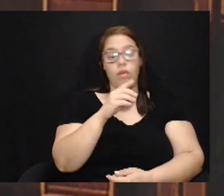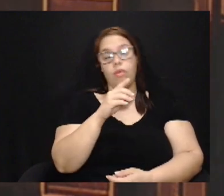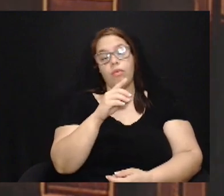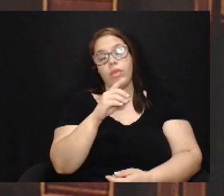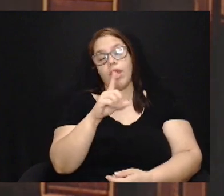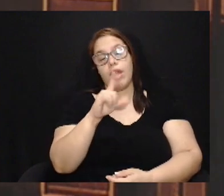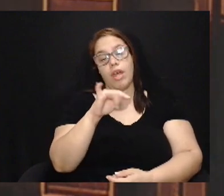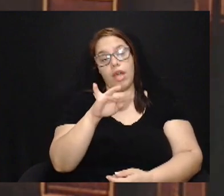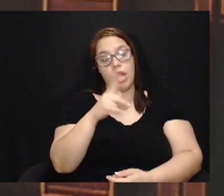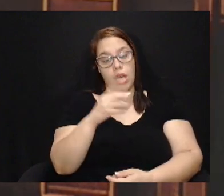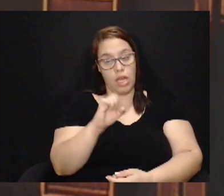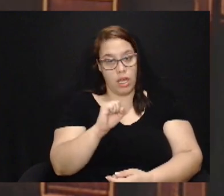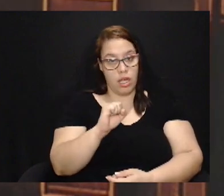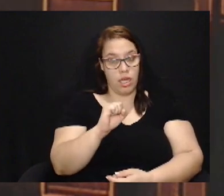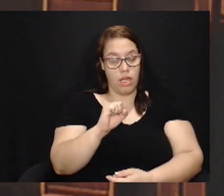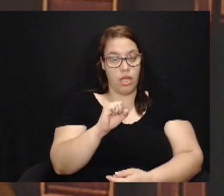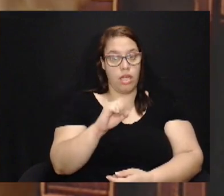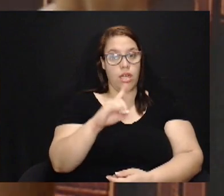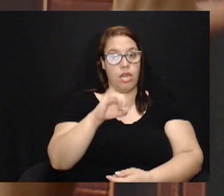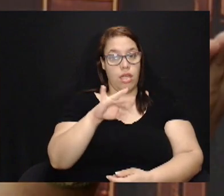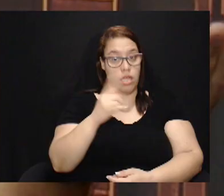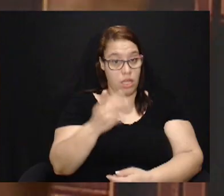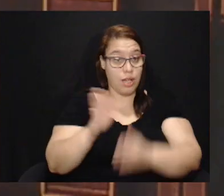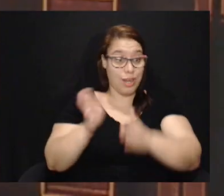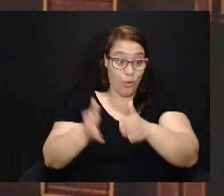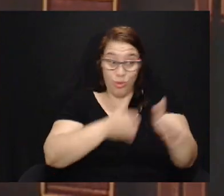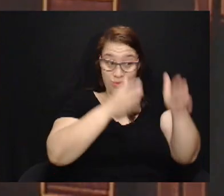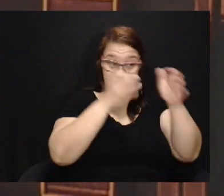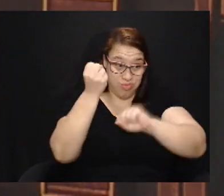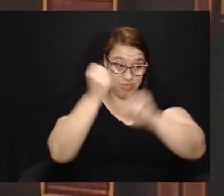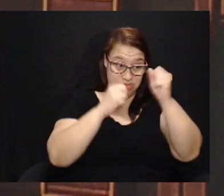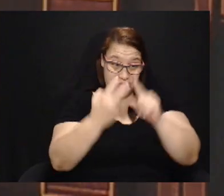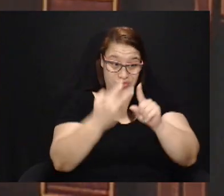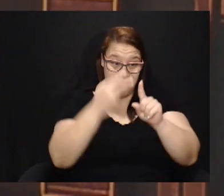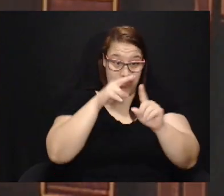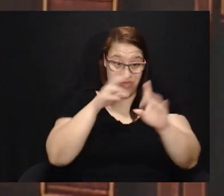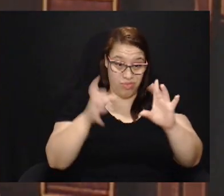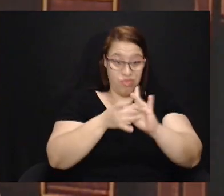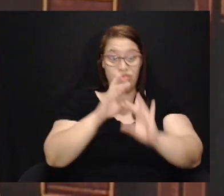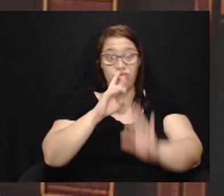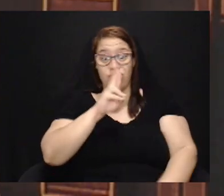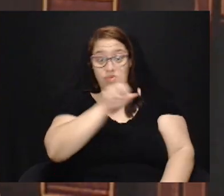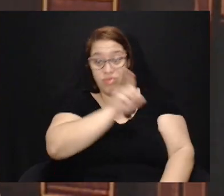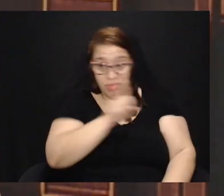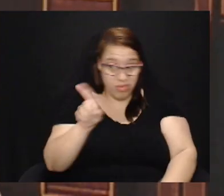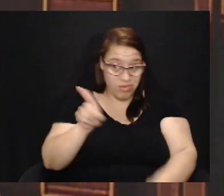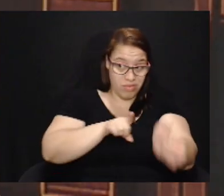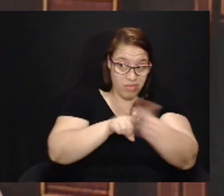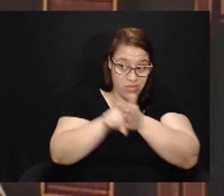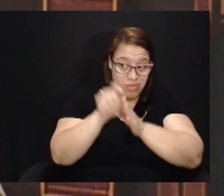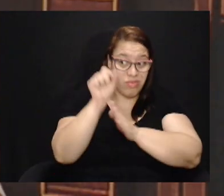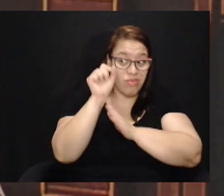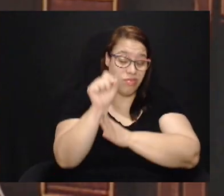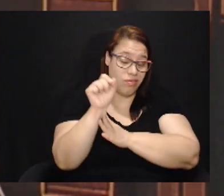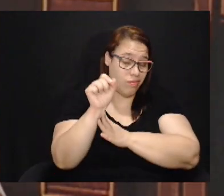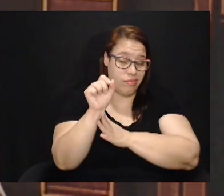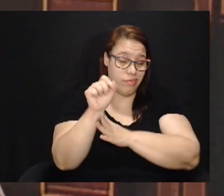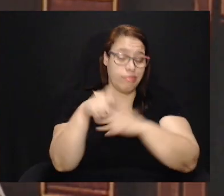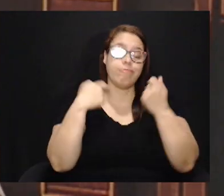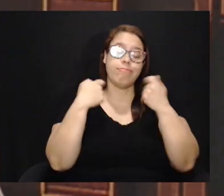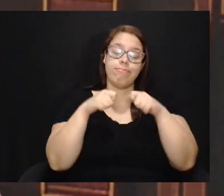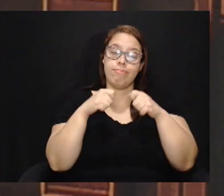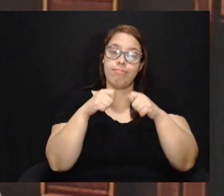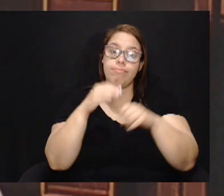Né? Então, a minha visão integrativa, respondendo a sua pergunta, é que é preciso a